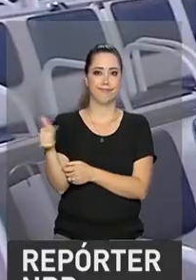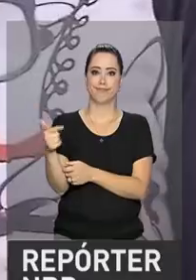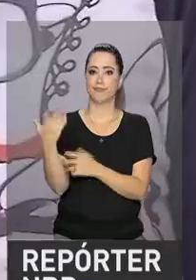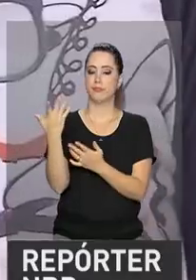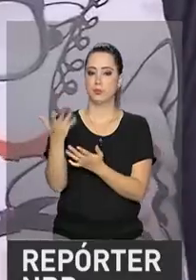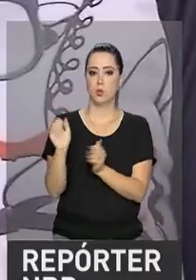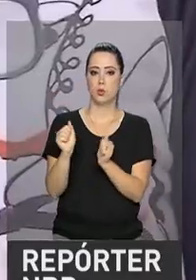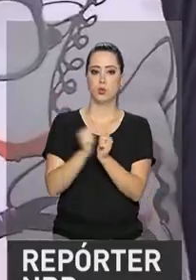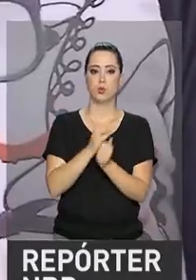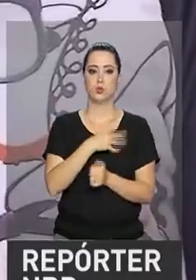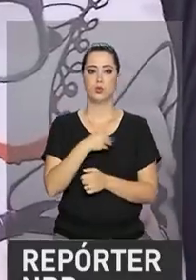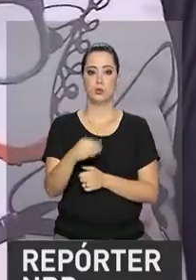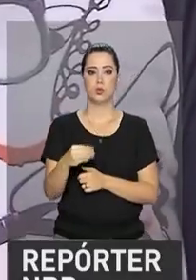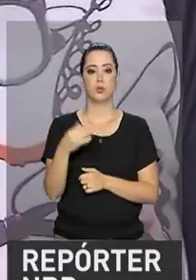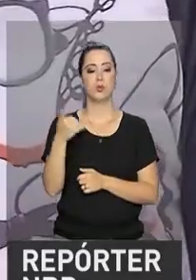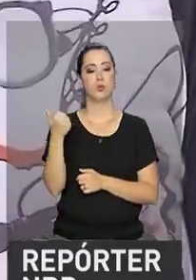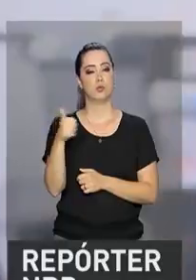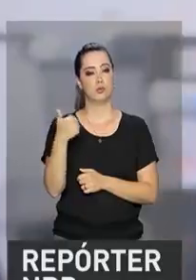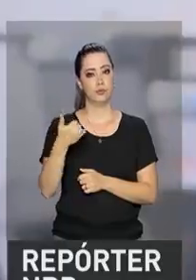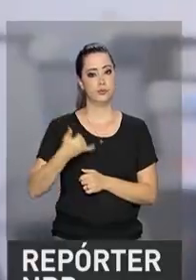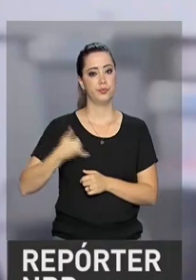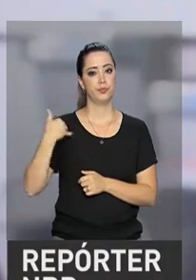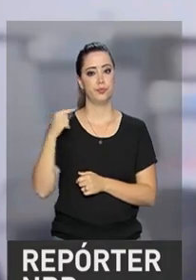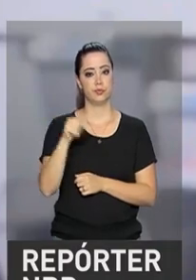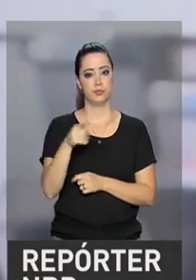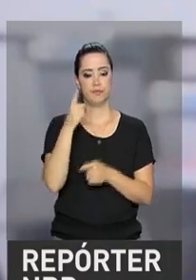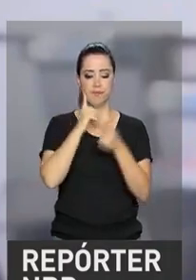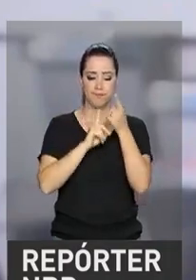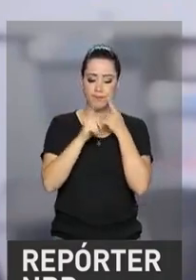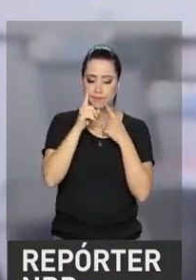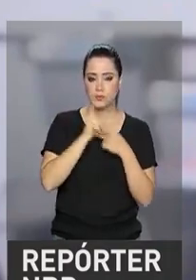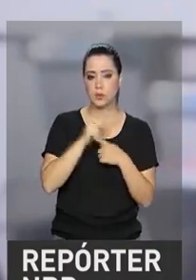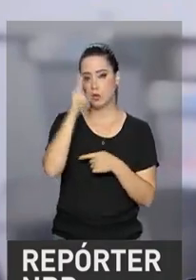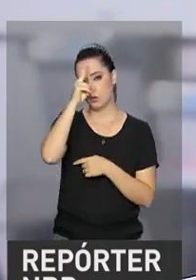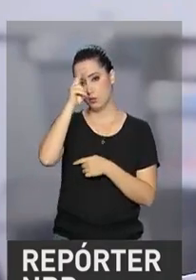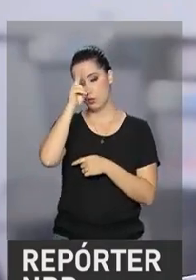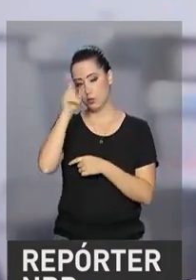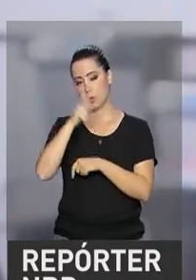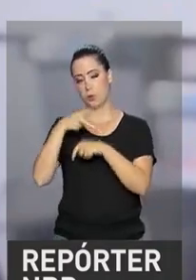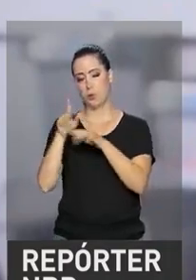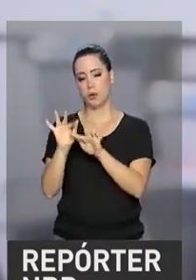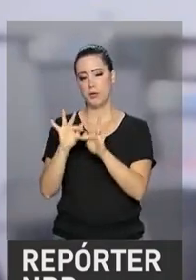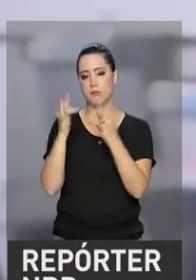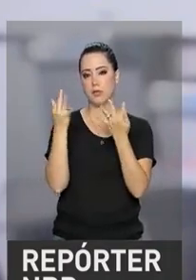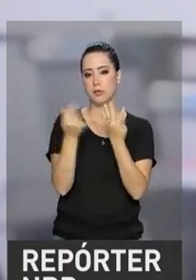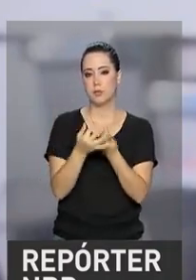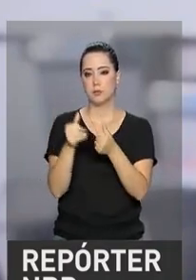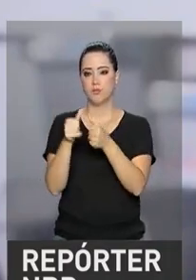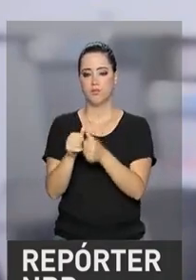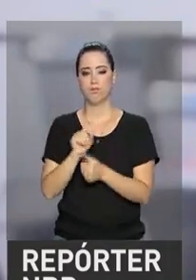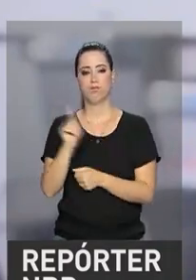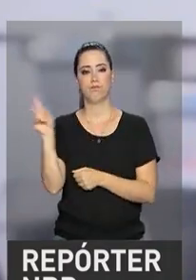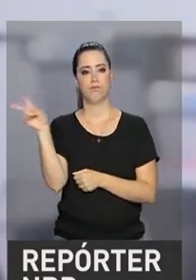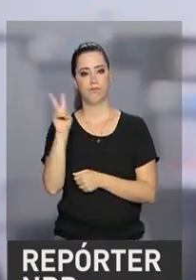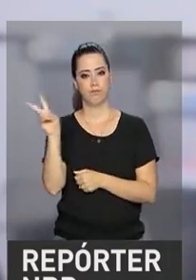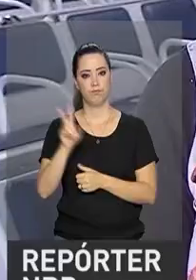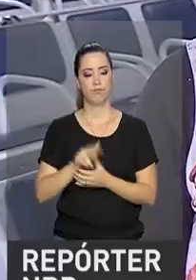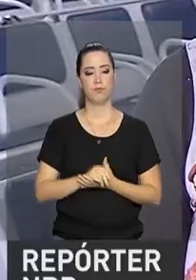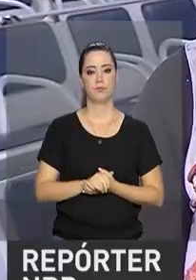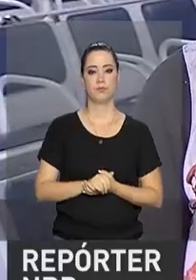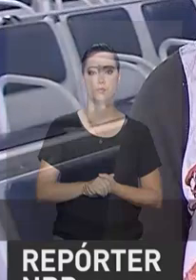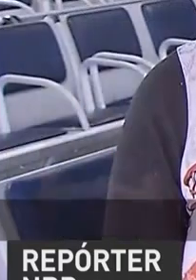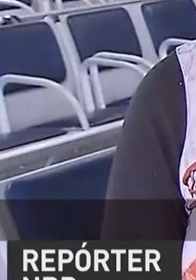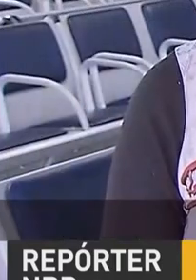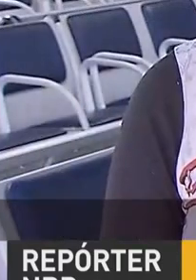Ao lado da filha Ludmila, de 11 anos, se emociona ao lembrar do país e dos parentes que ficaram para trás.